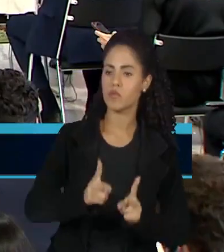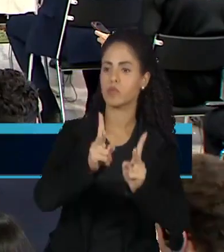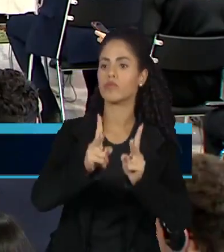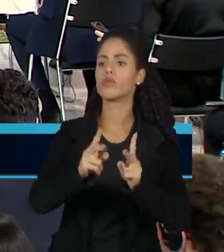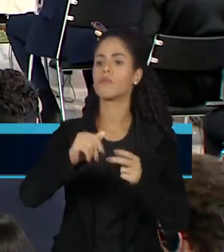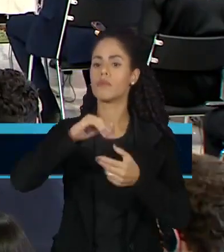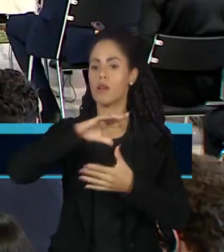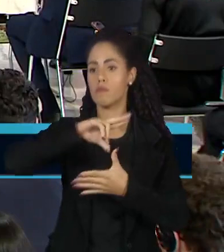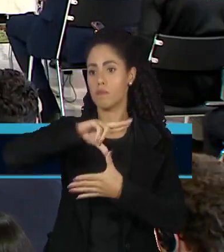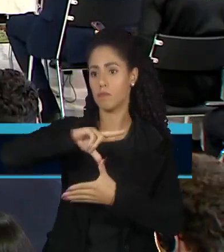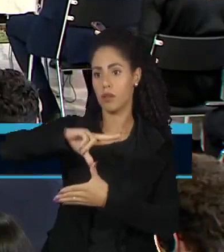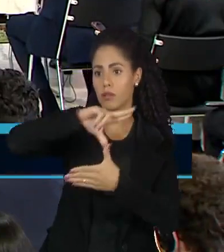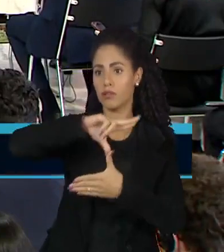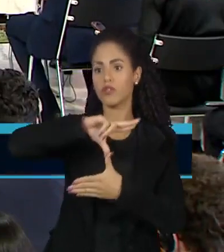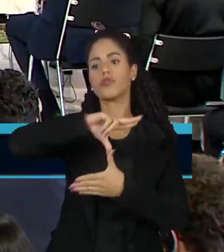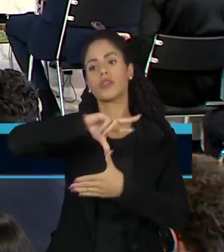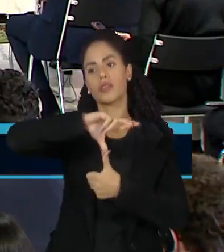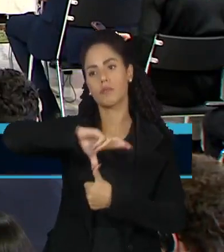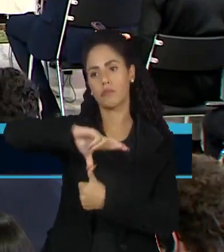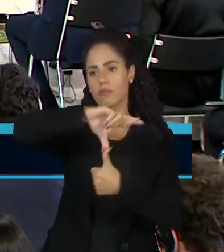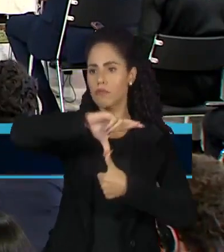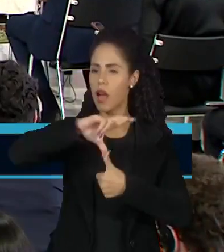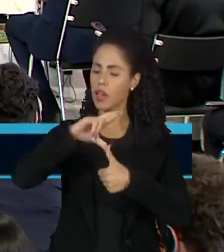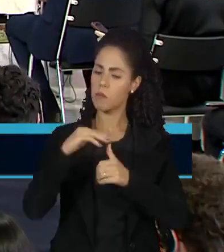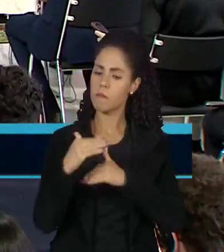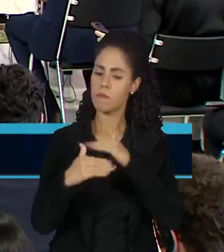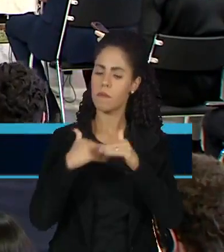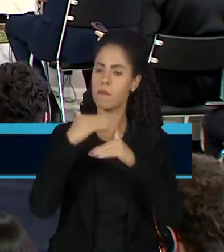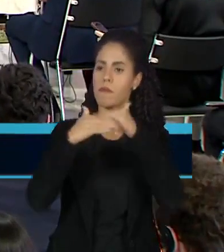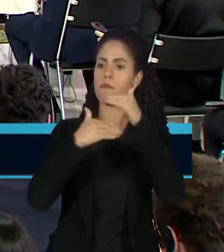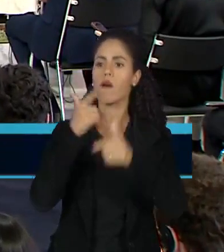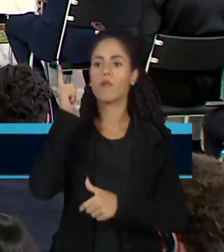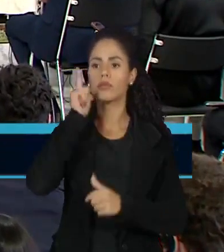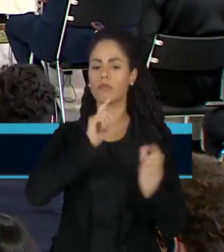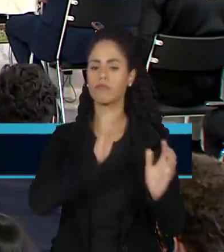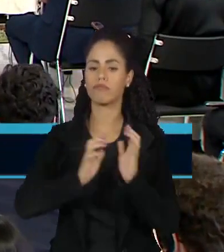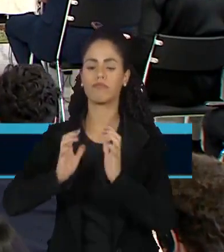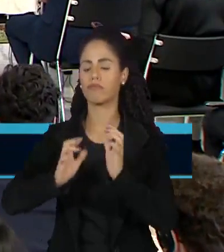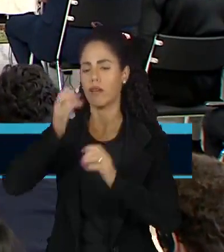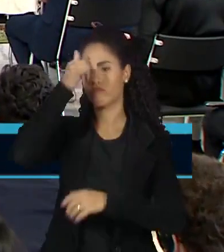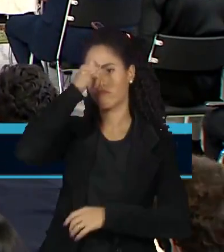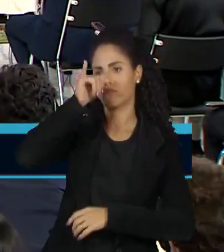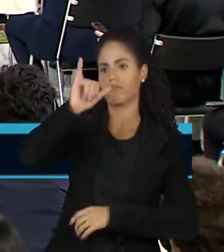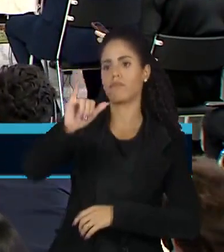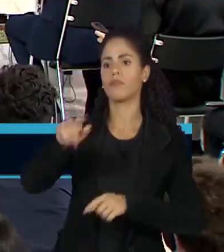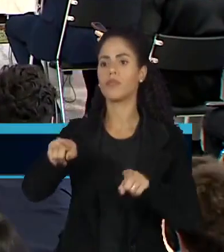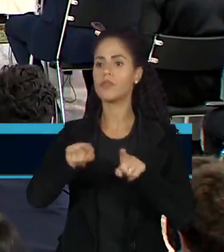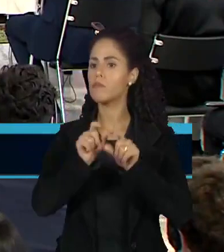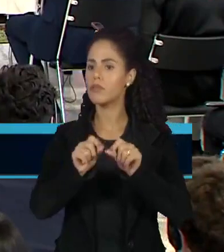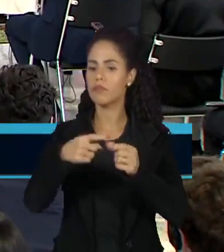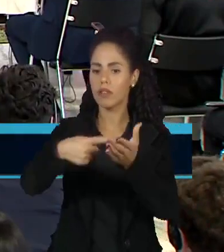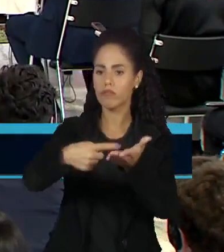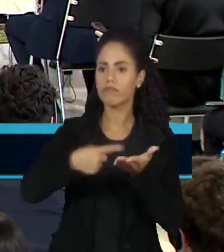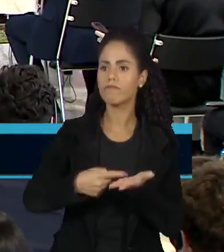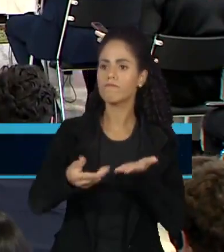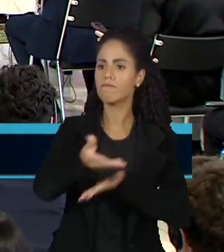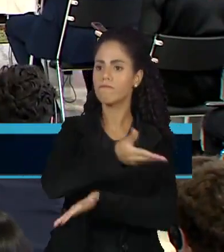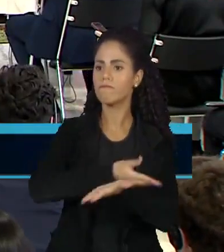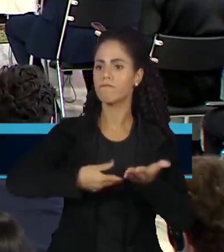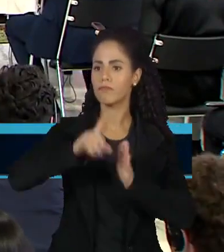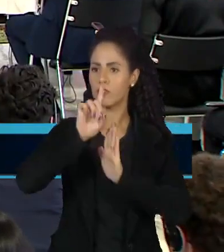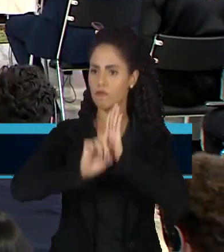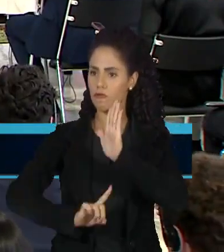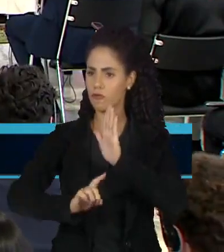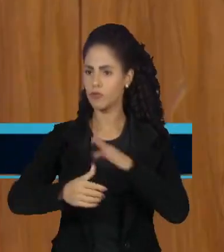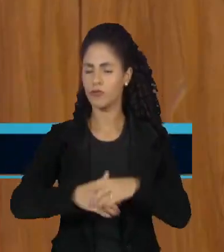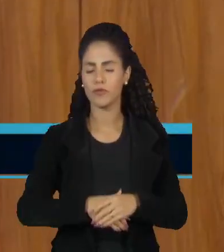América Latina e o Caribe continuem sendo uma zona sem conflitos, onde prevaleça o diálogo e o direito